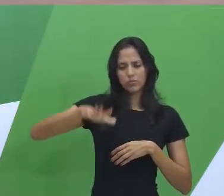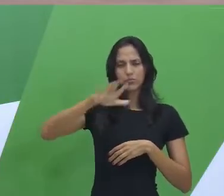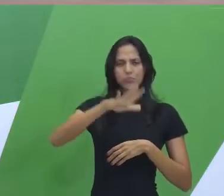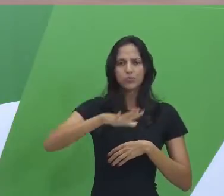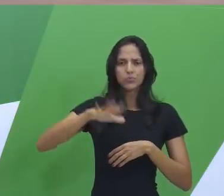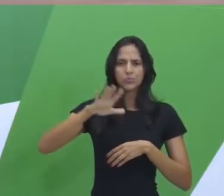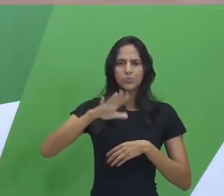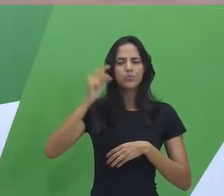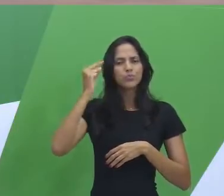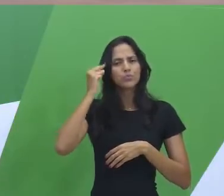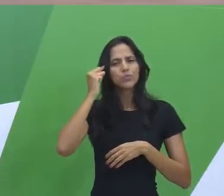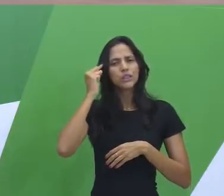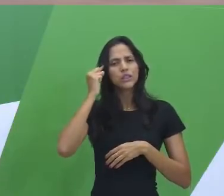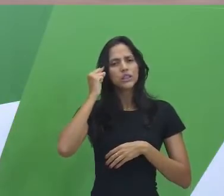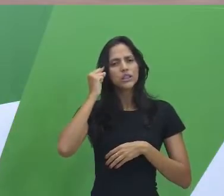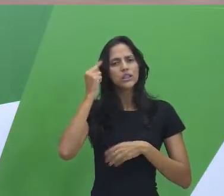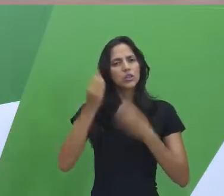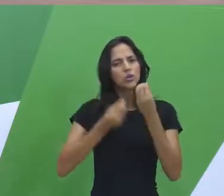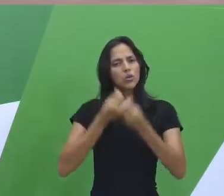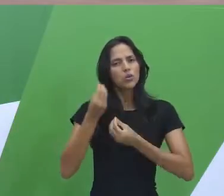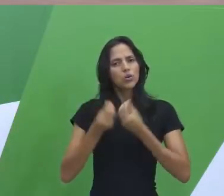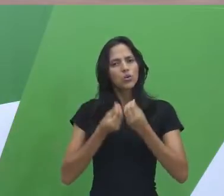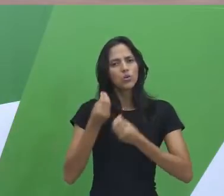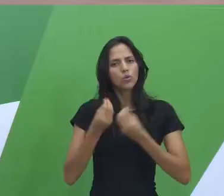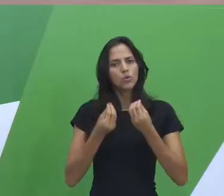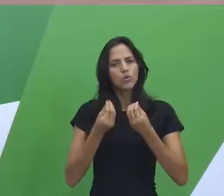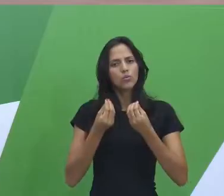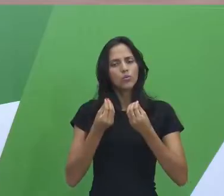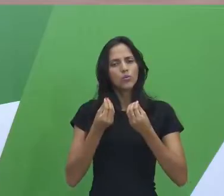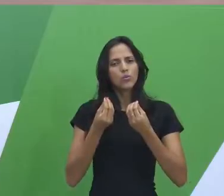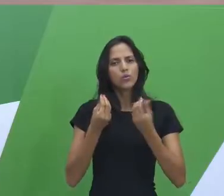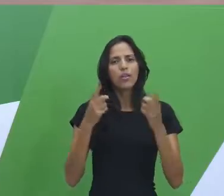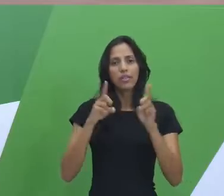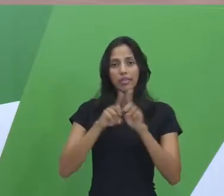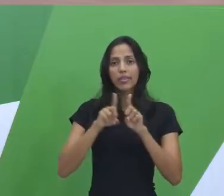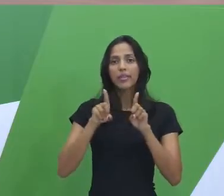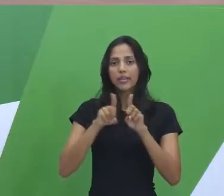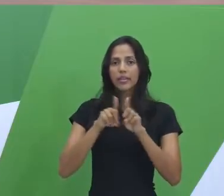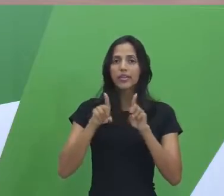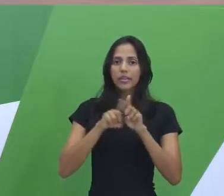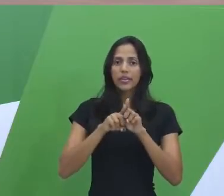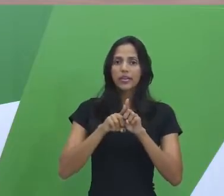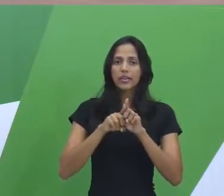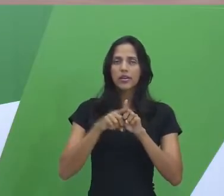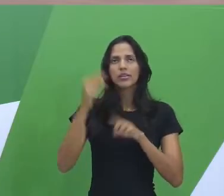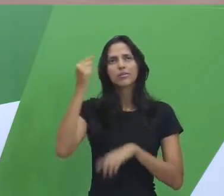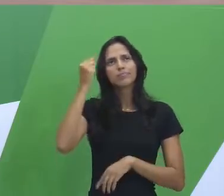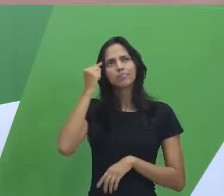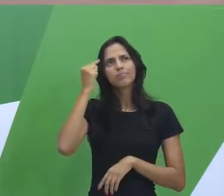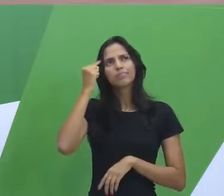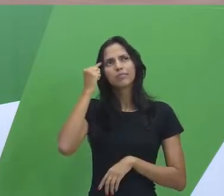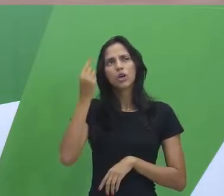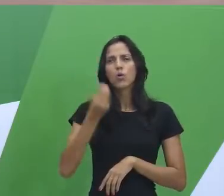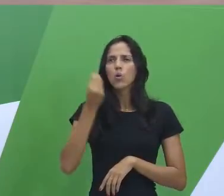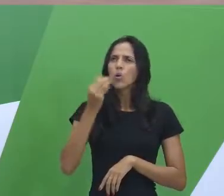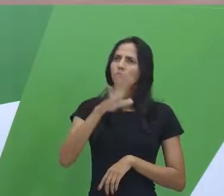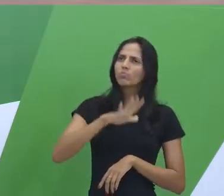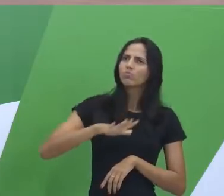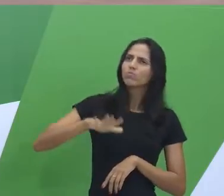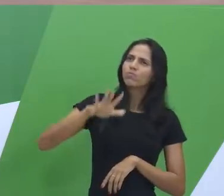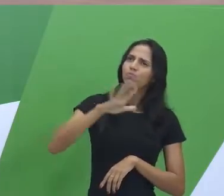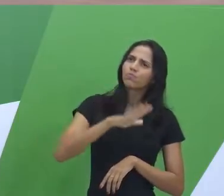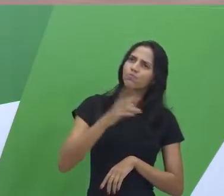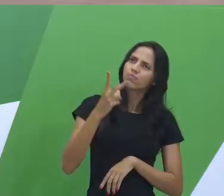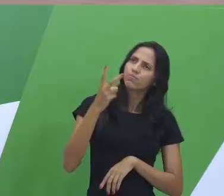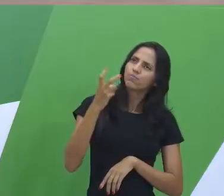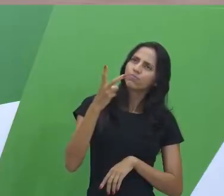a ideia a ele era tentar formatar o modelo que ele estava pensando. Porém, a nossa mente